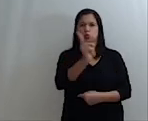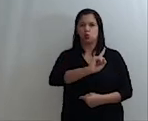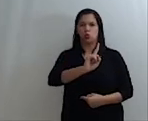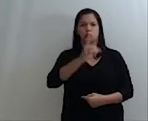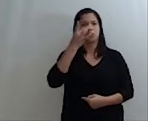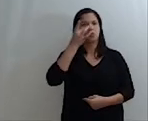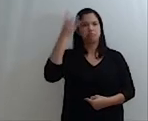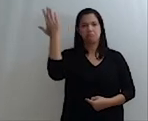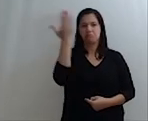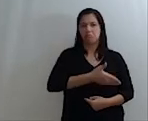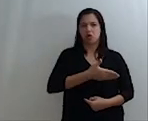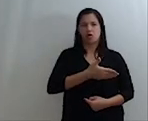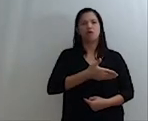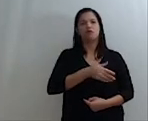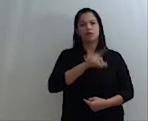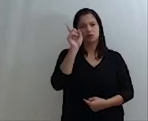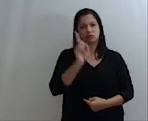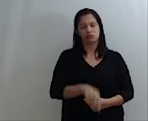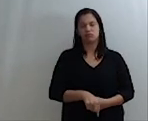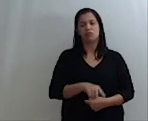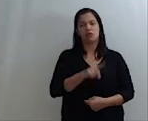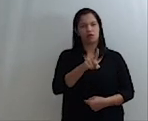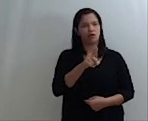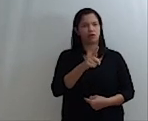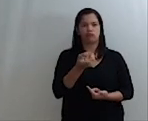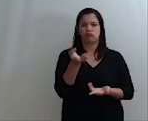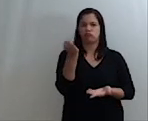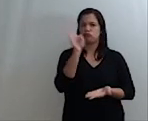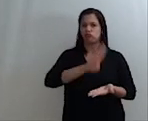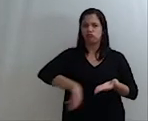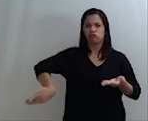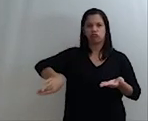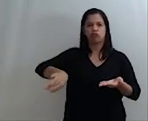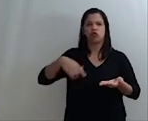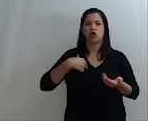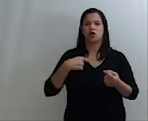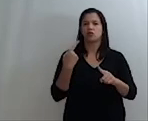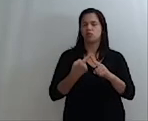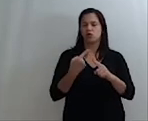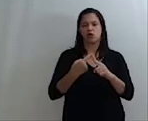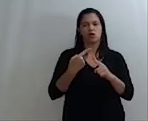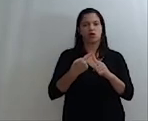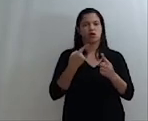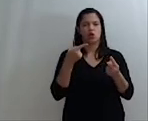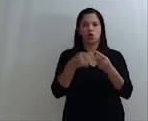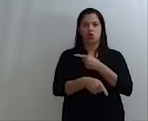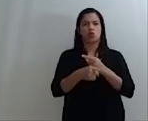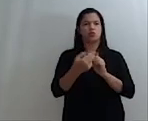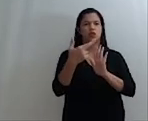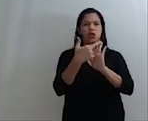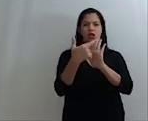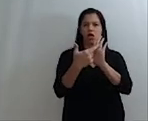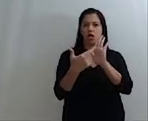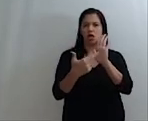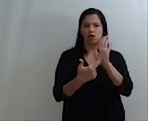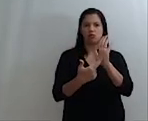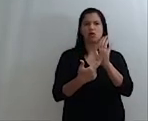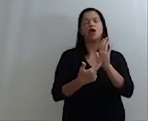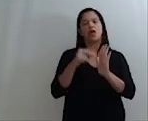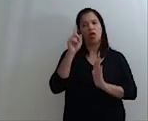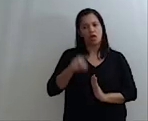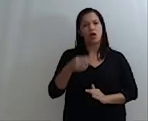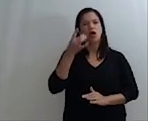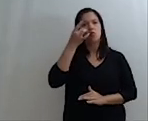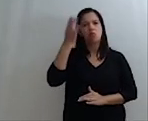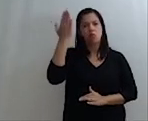provas ilícitas ilegítimas porque desrespeito uma Norma procedimental e assim é uma prova nula